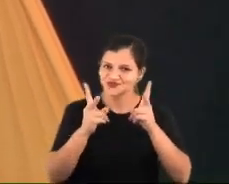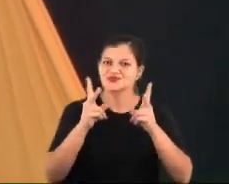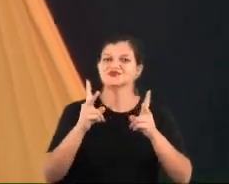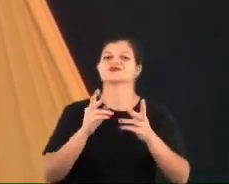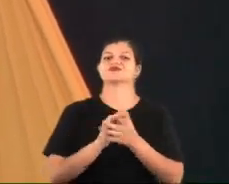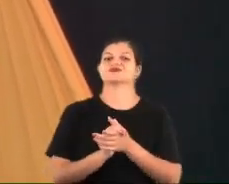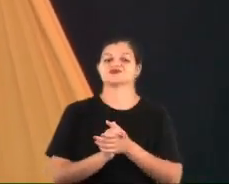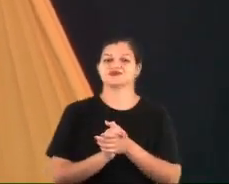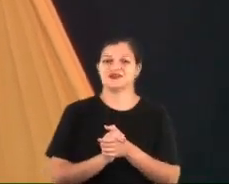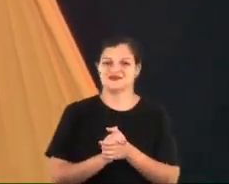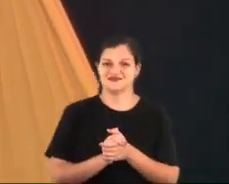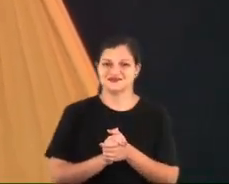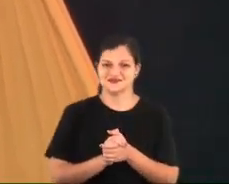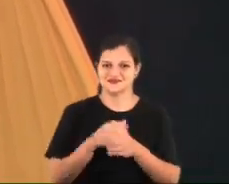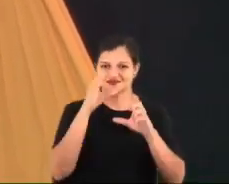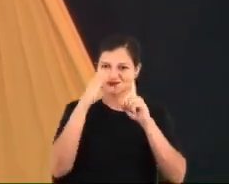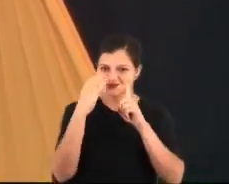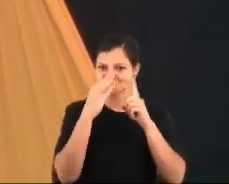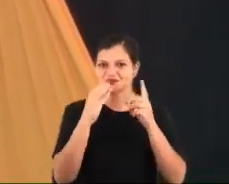nossa programação.